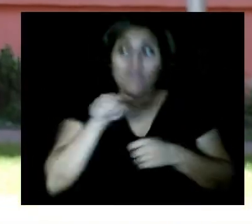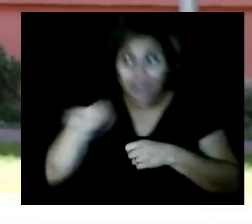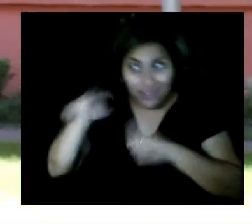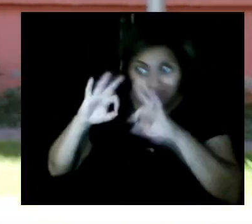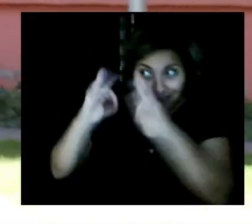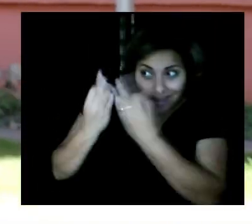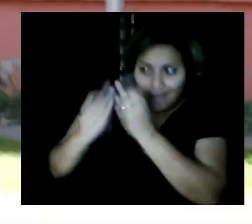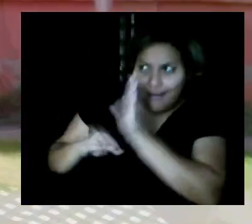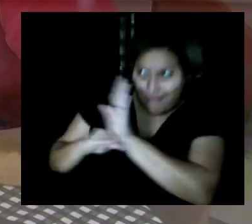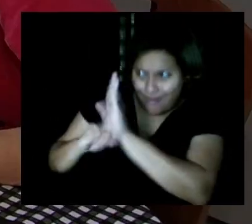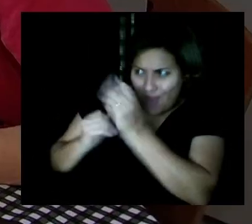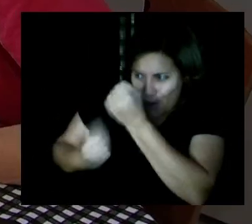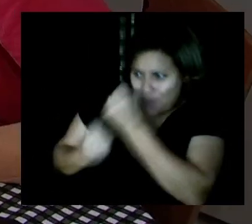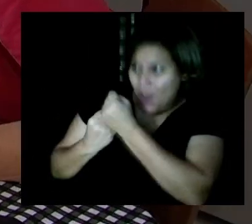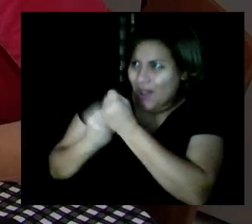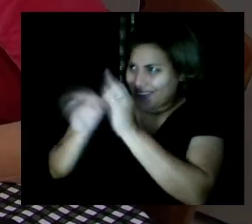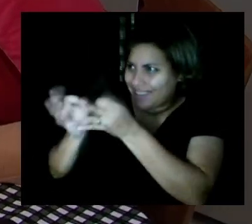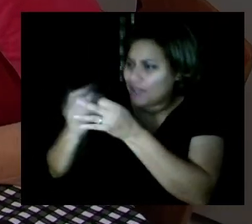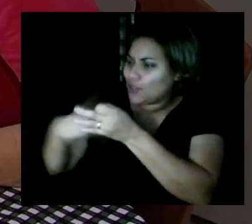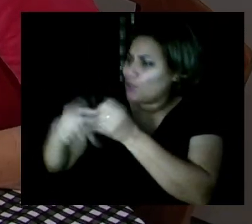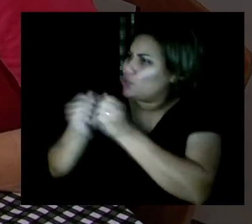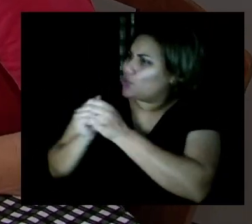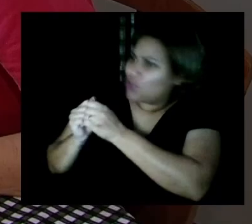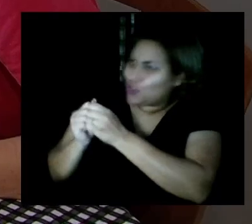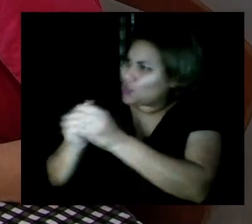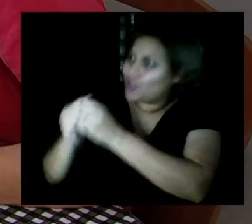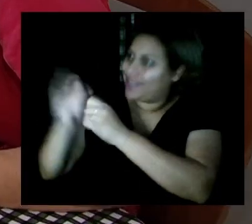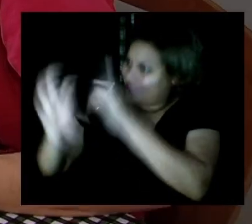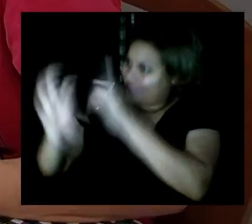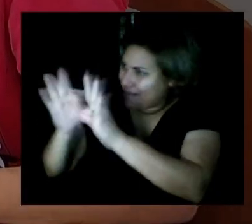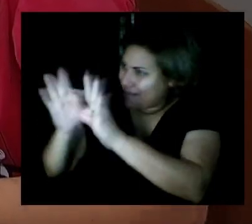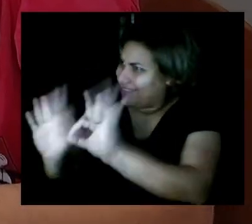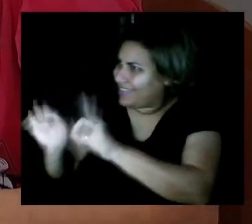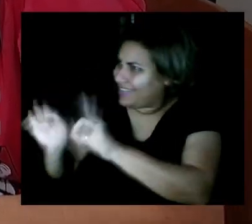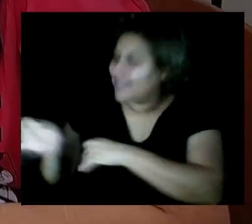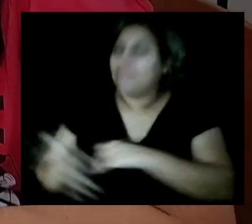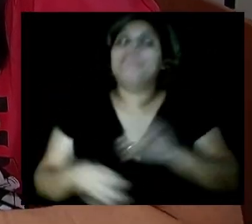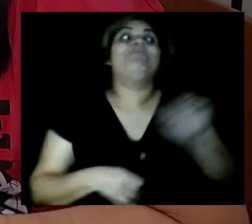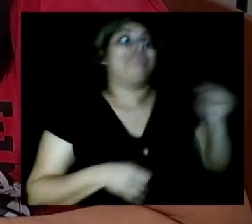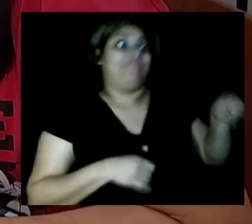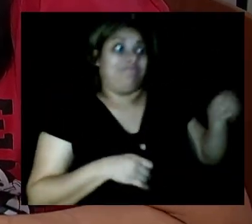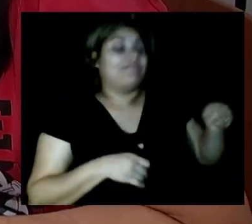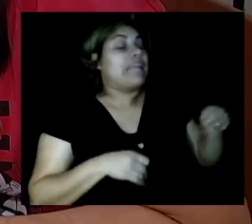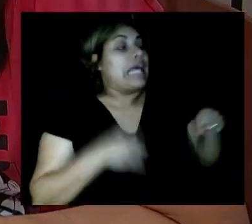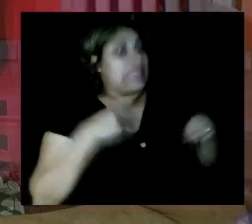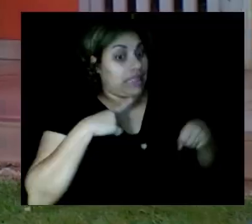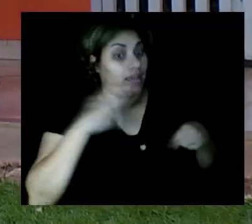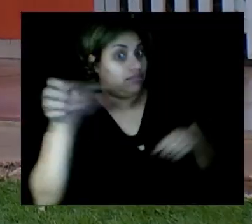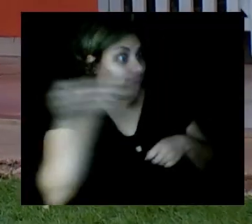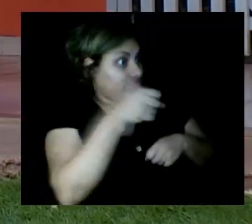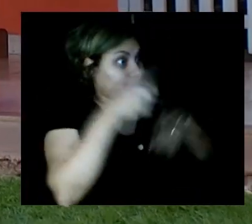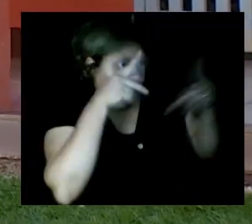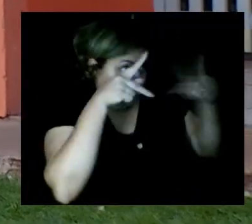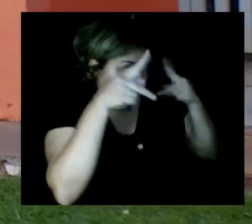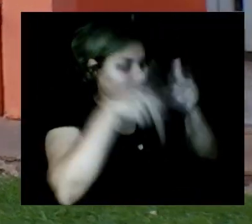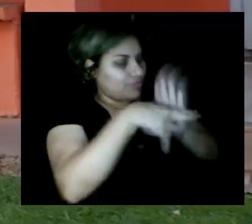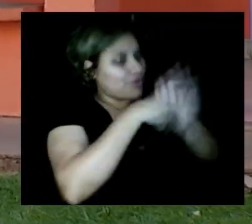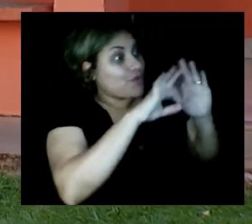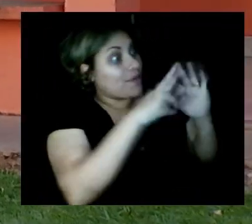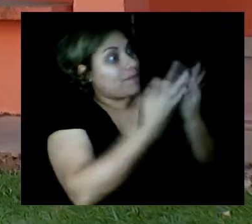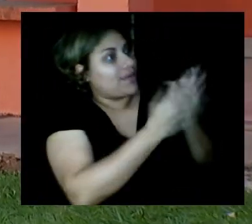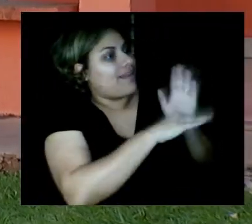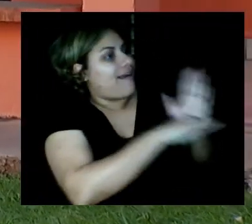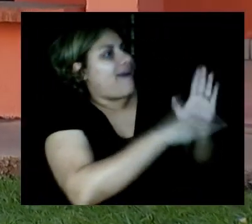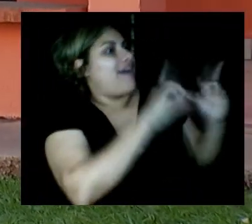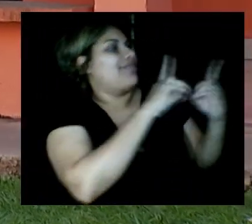possam caminhar junto dentro desse processo. A gente tem a psicóloga da família que atende, então qualquer